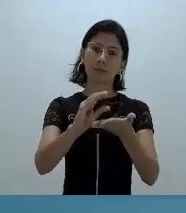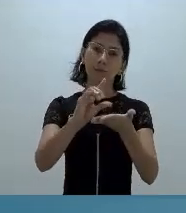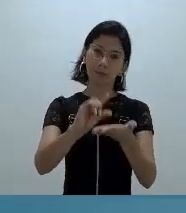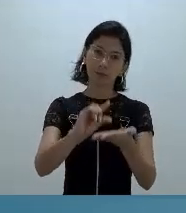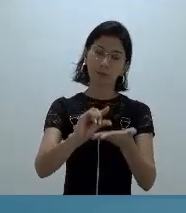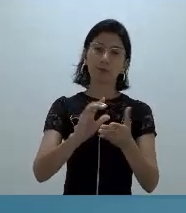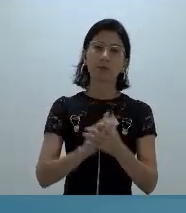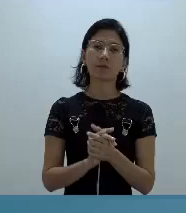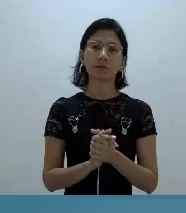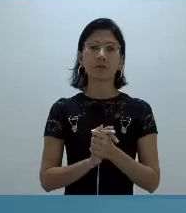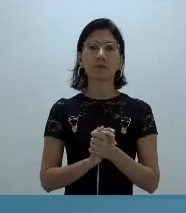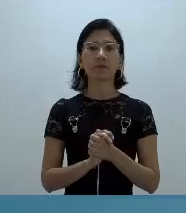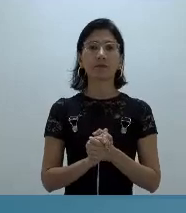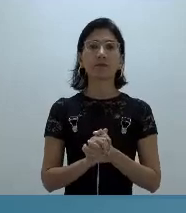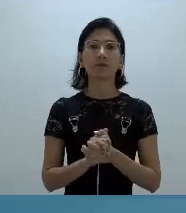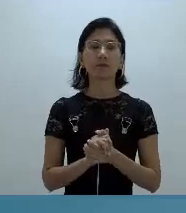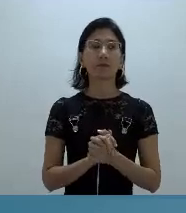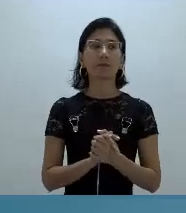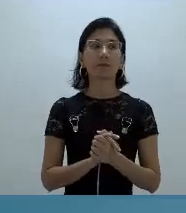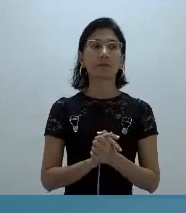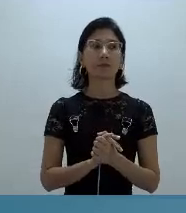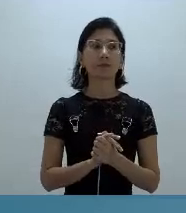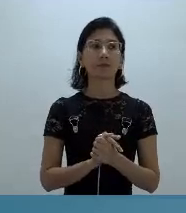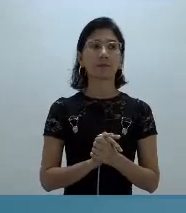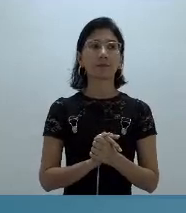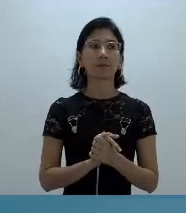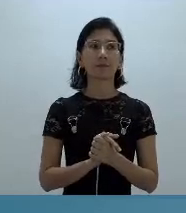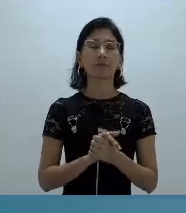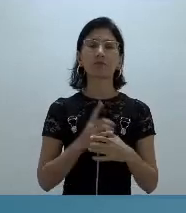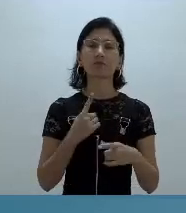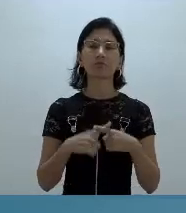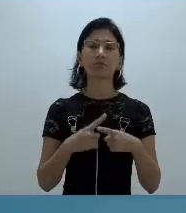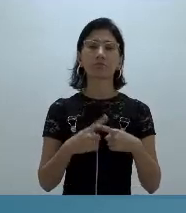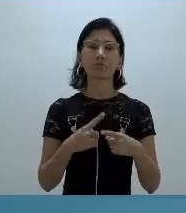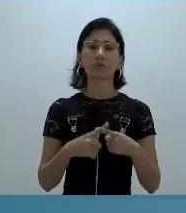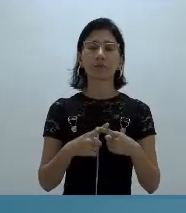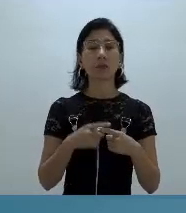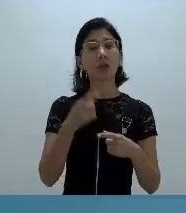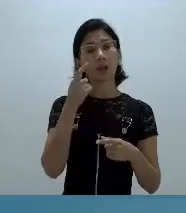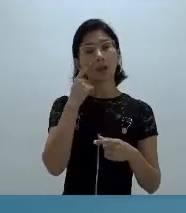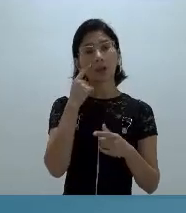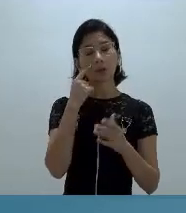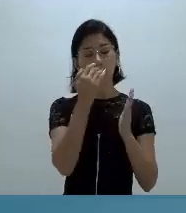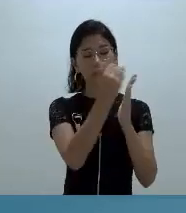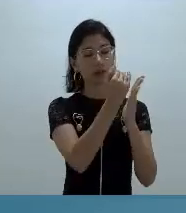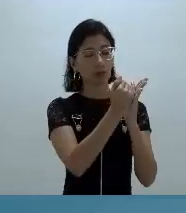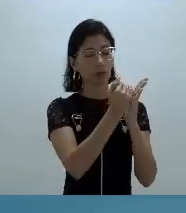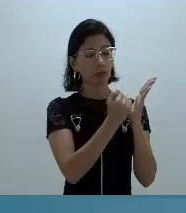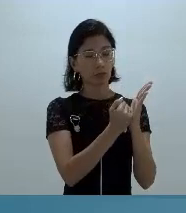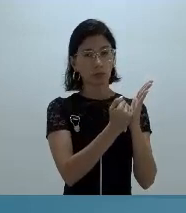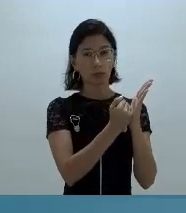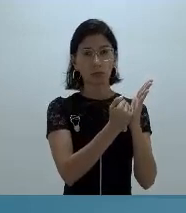quê? Porque quando nós analisamos o tema 410 do STJ,